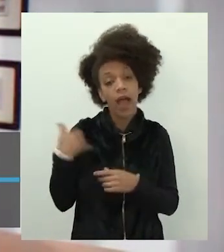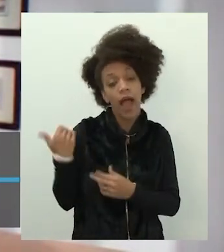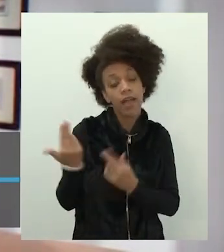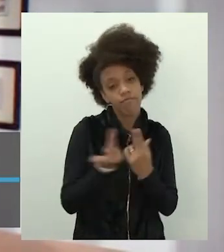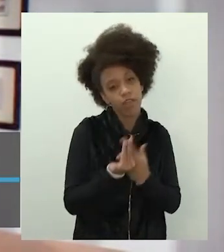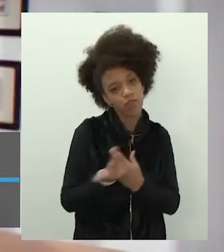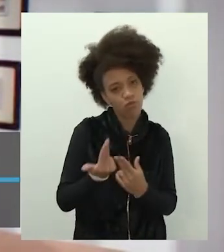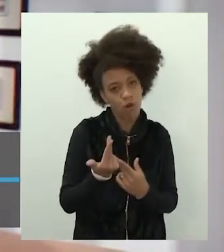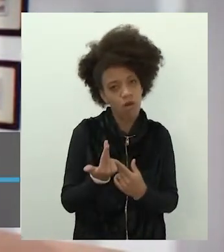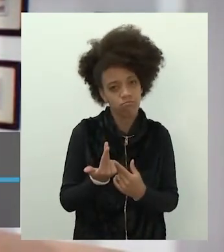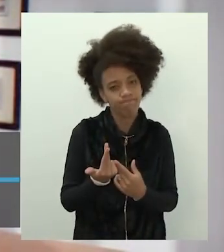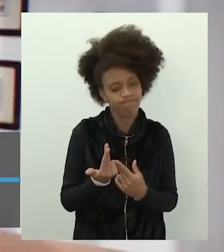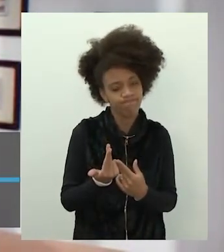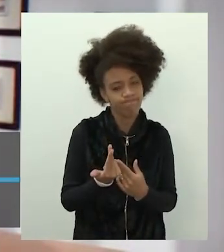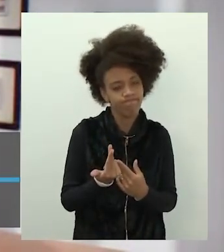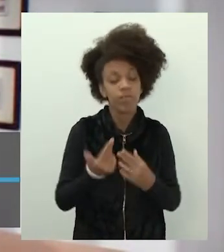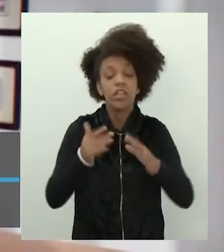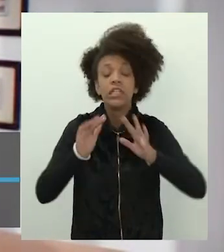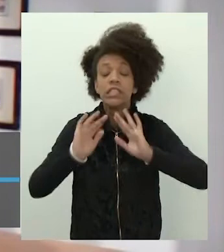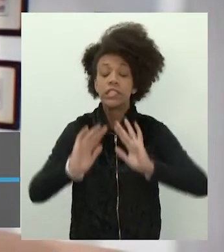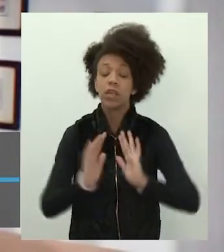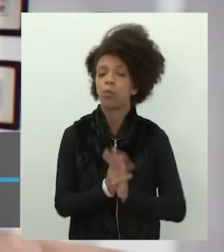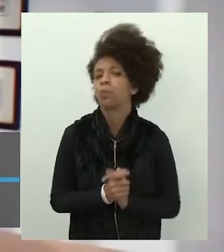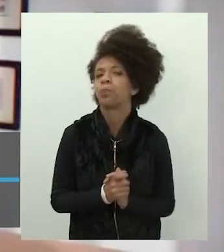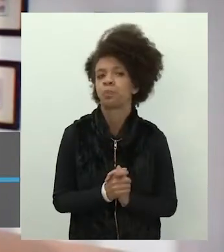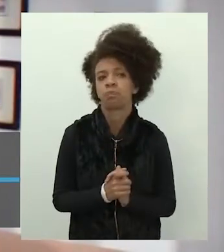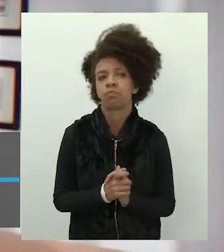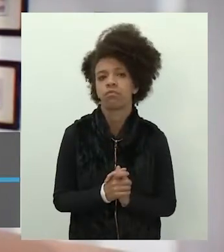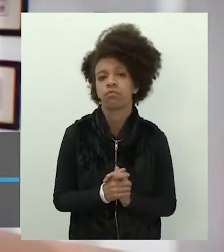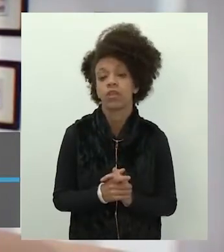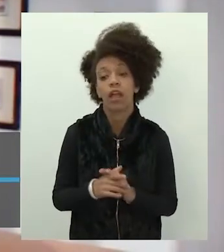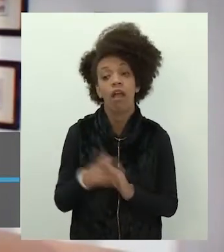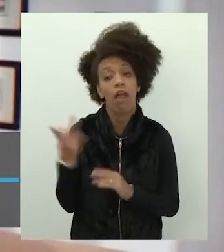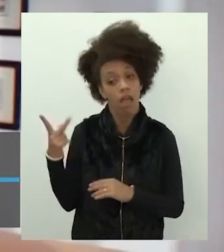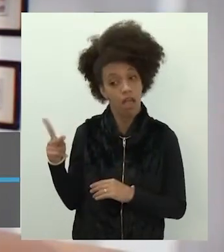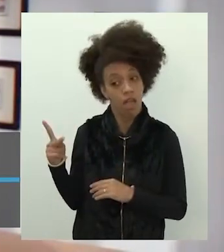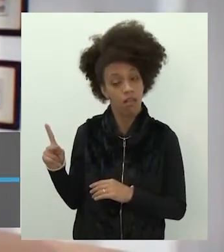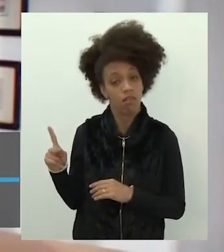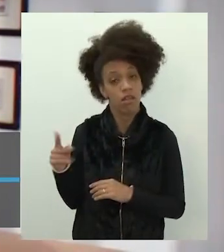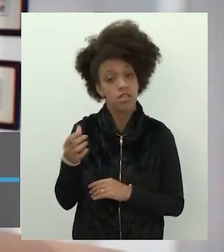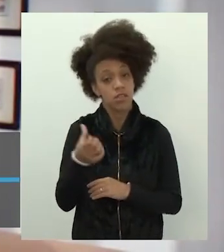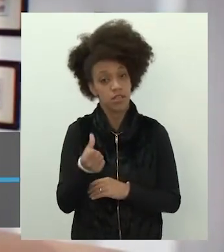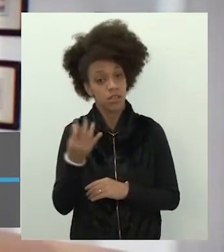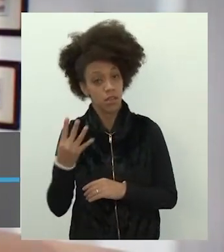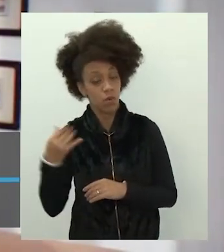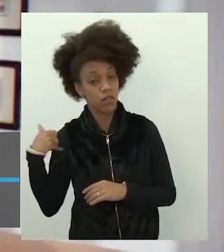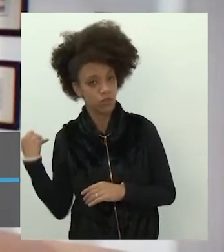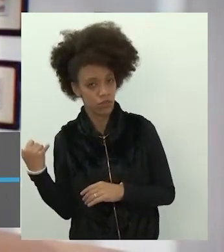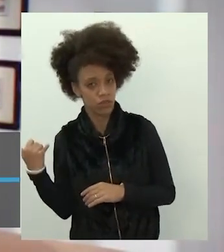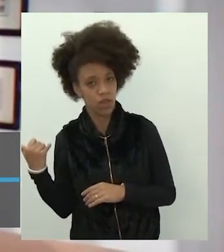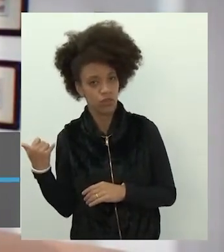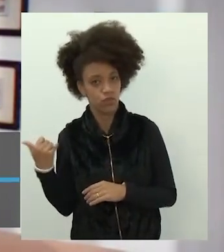nós. Então, eu vou fazer 64 anos no mês que vem.